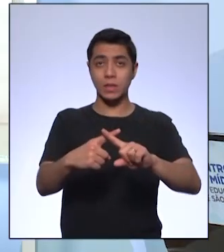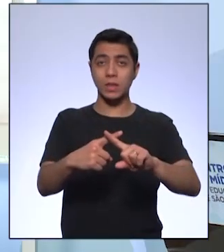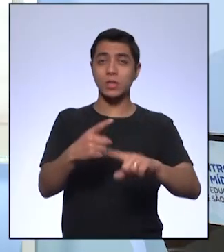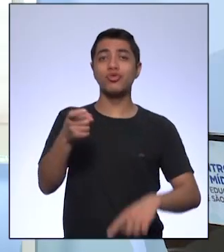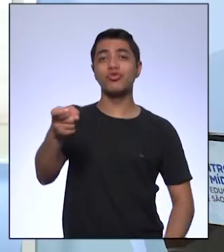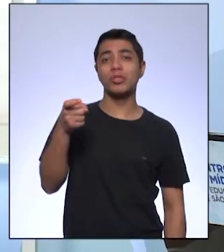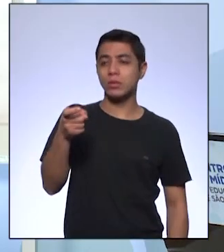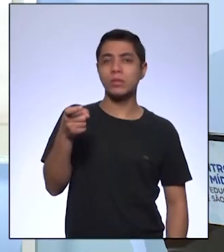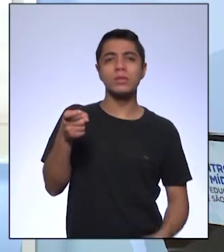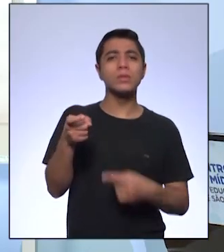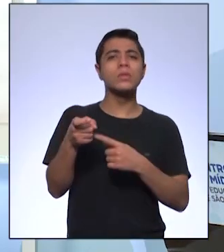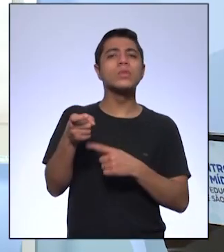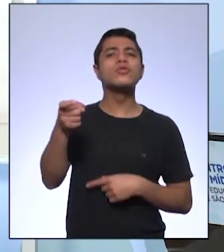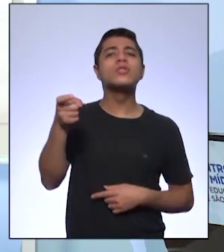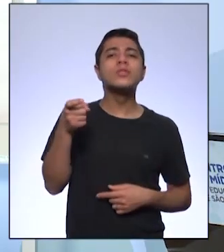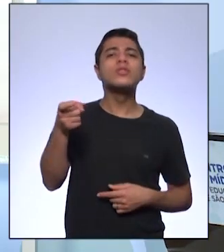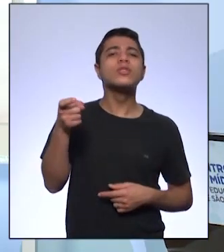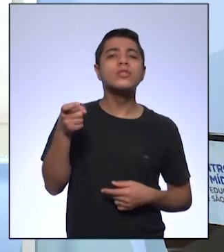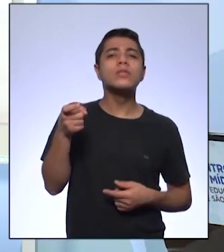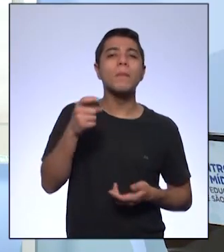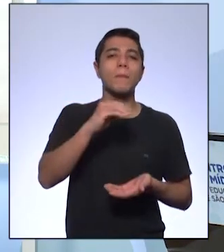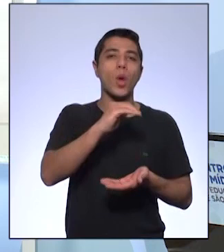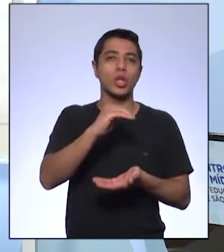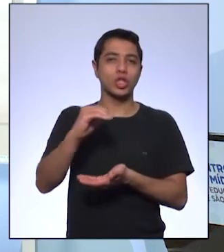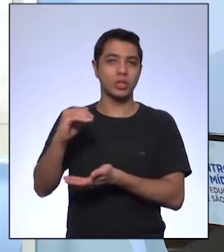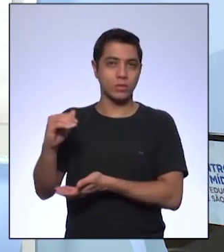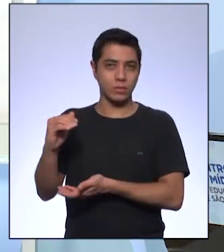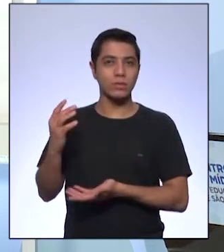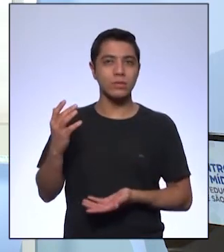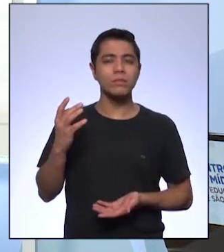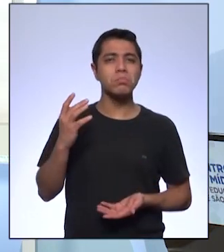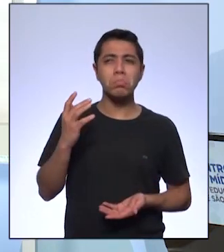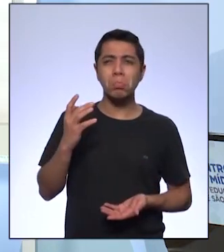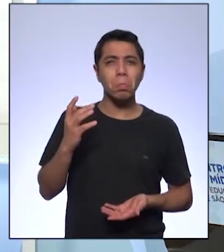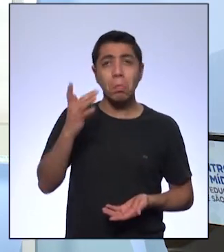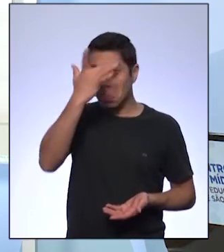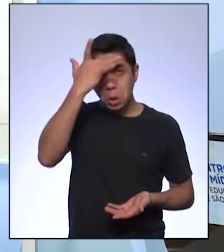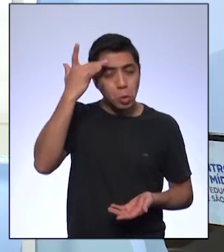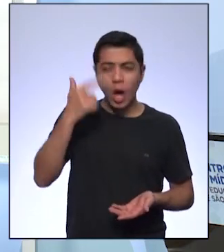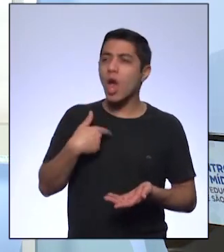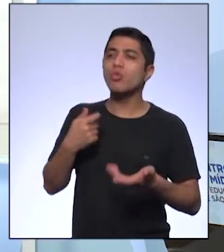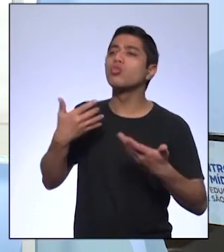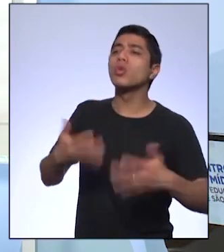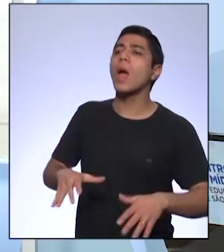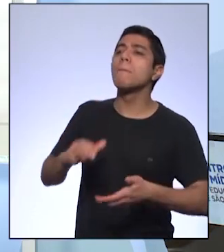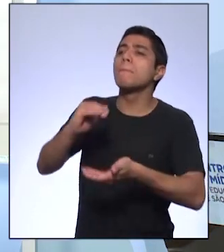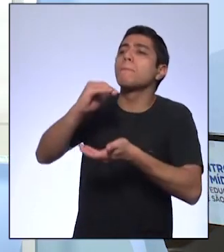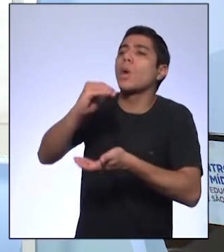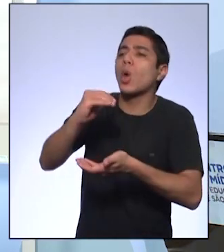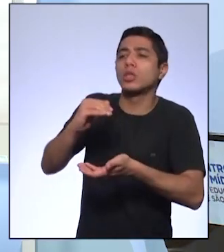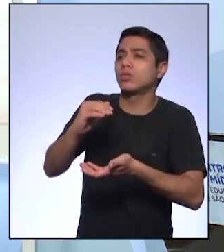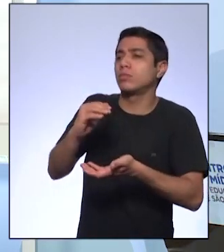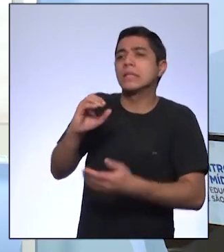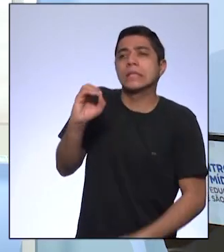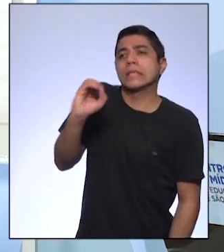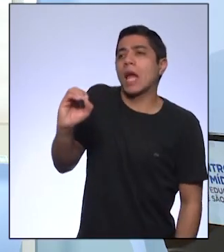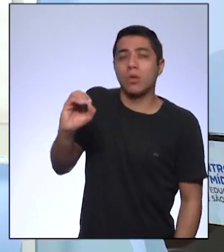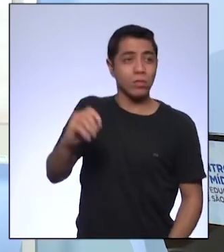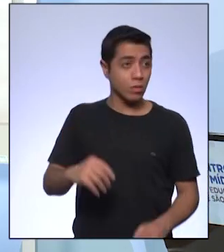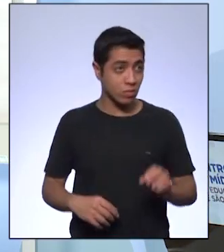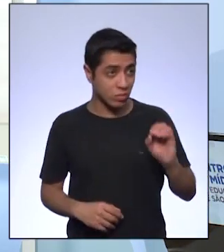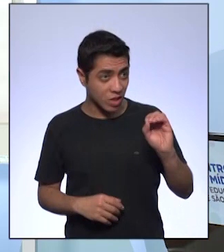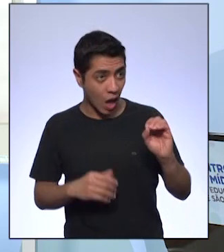que eu vou fazer? Substituir o x por zero, ou seja, vou pagar os mesmos 195. Eu quero que você perceba